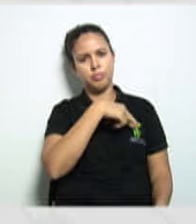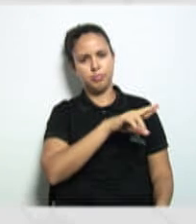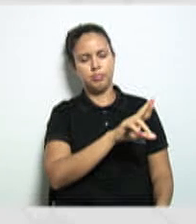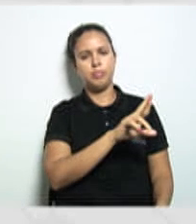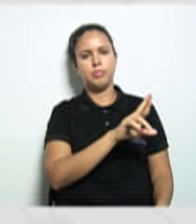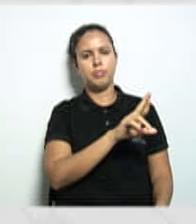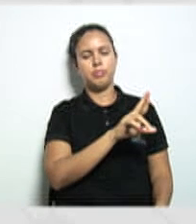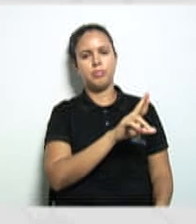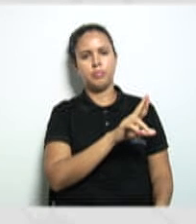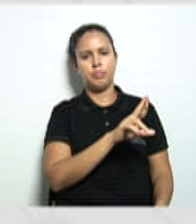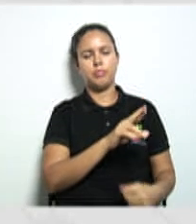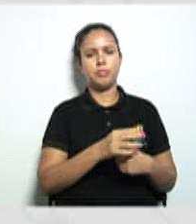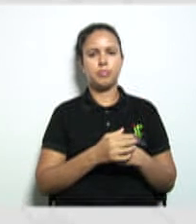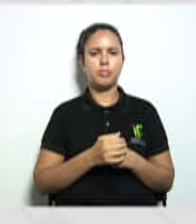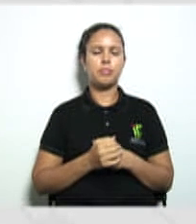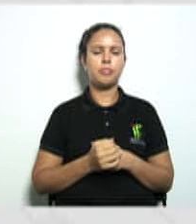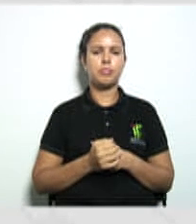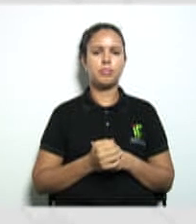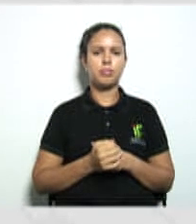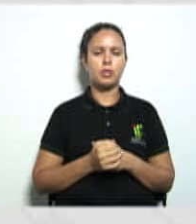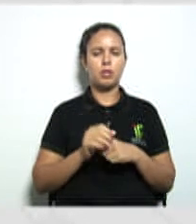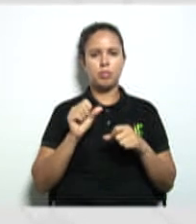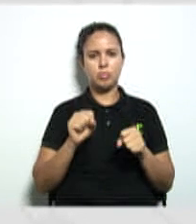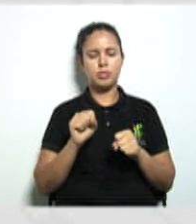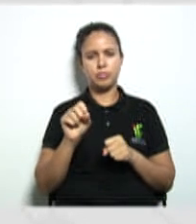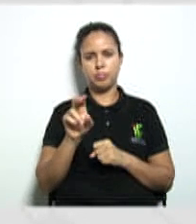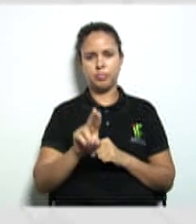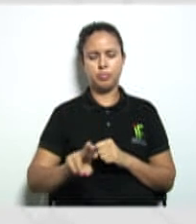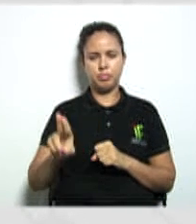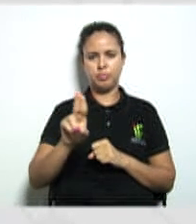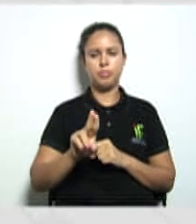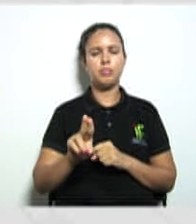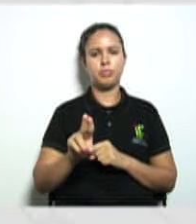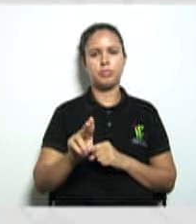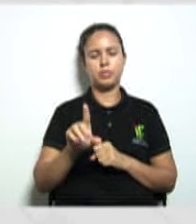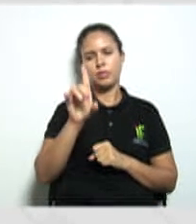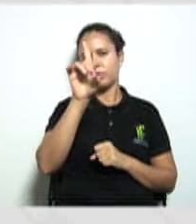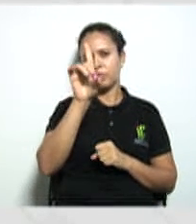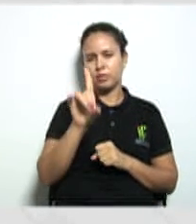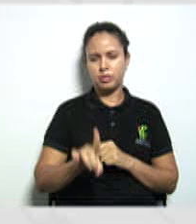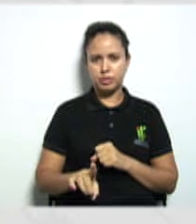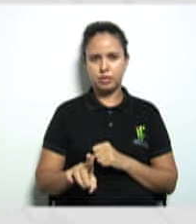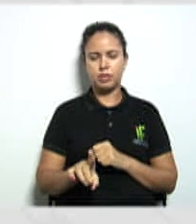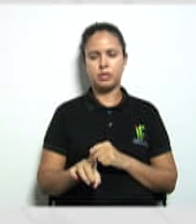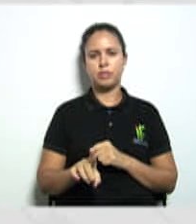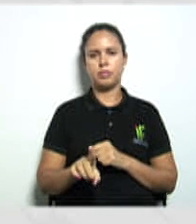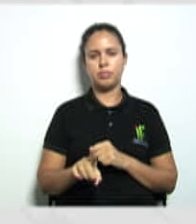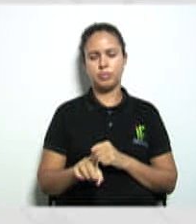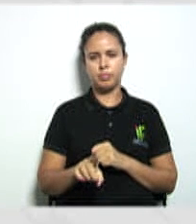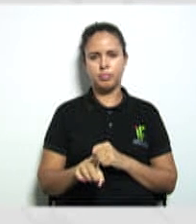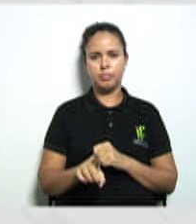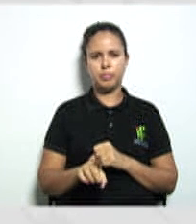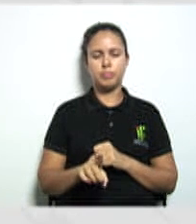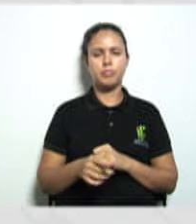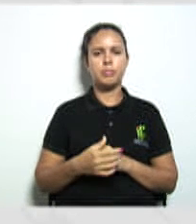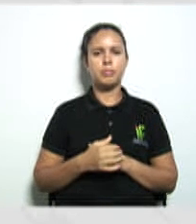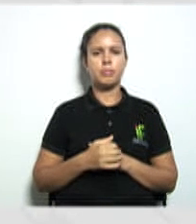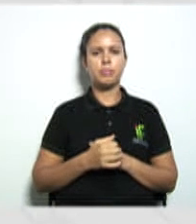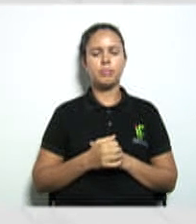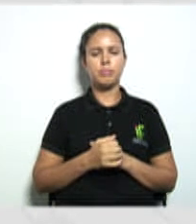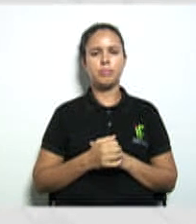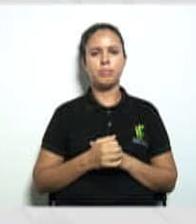né? A doutrina também, ela pode ser usada como uma fonte do direito, né? Por isso que quando a gente estuda o direito, a gente fala assim,